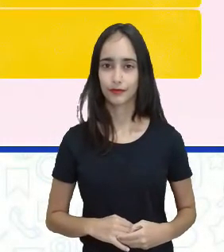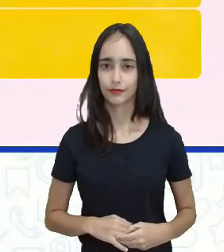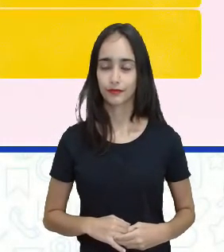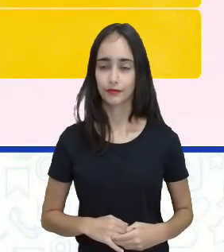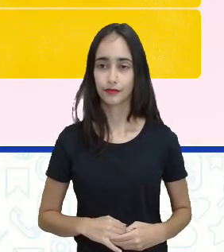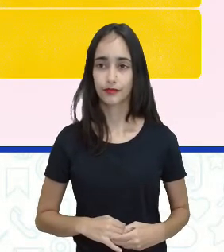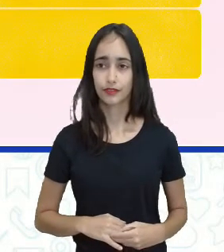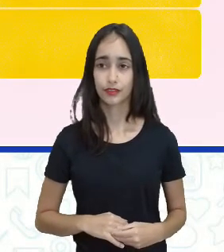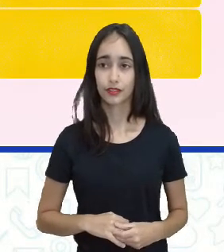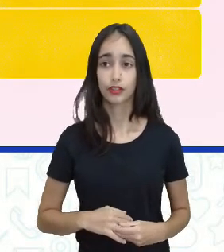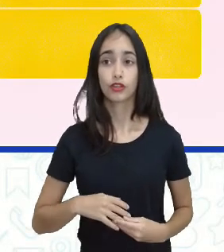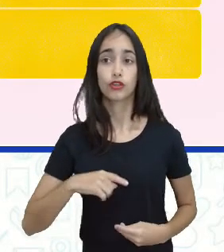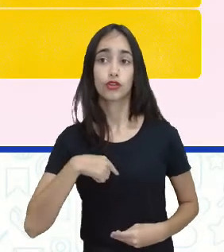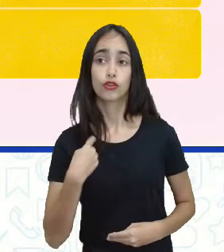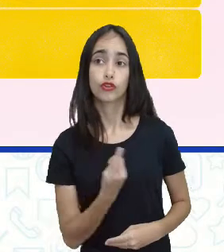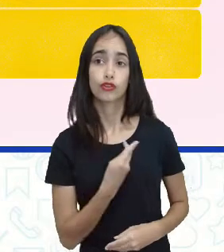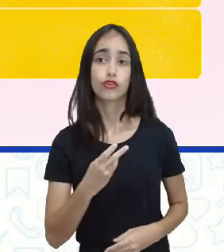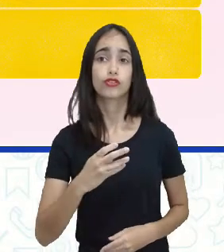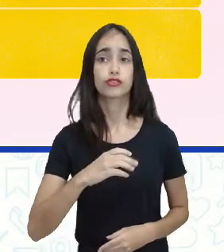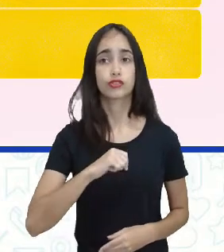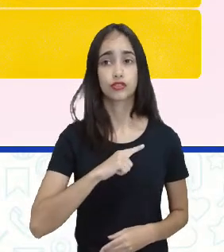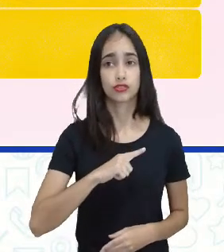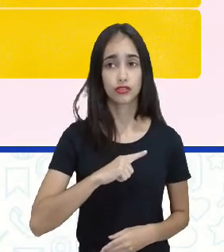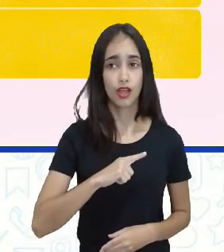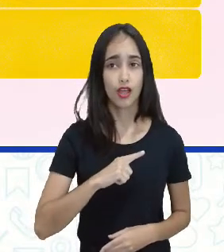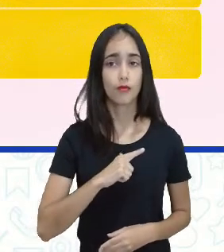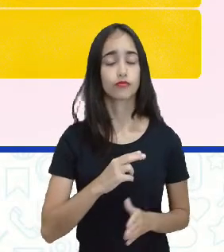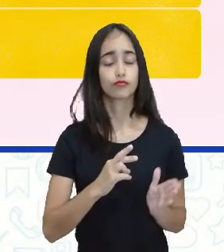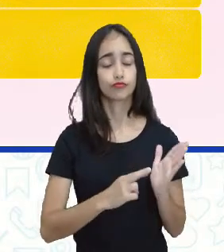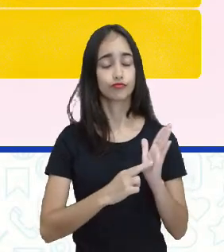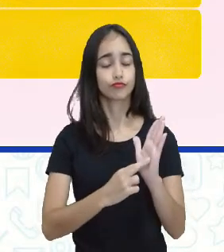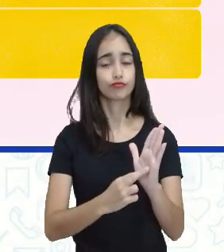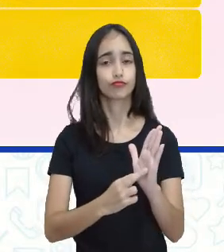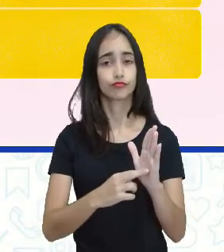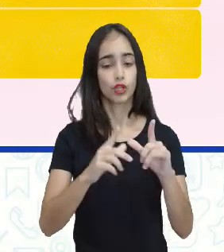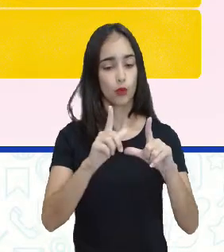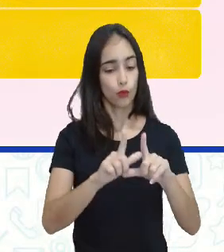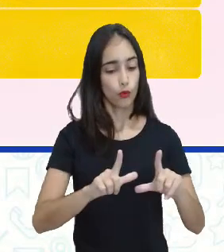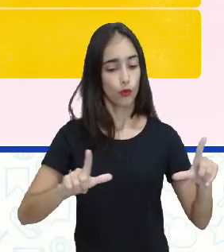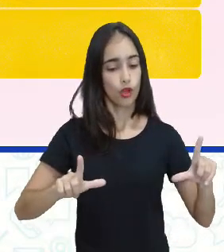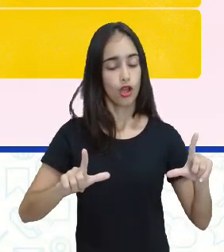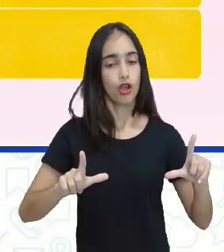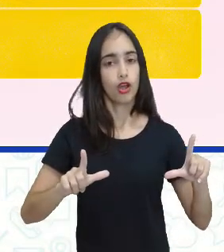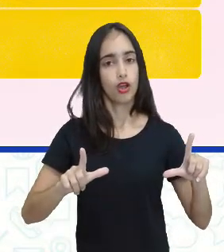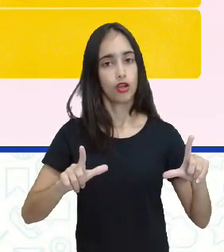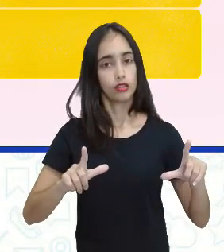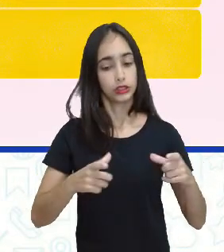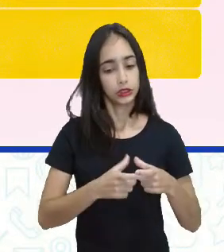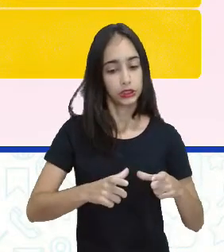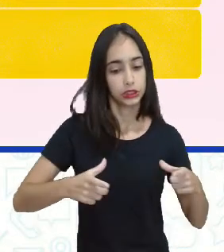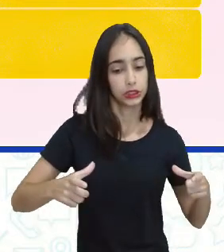Aqui nós temos representação gráfica de grandezas diretamente proporcionais.